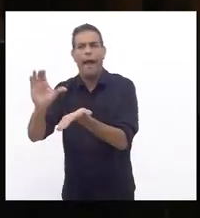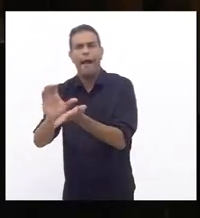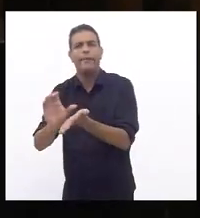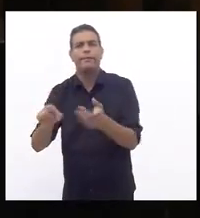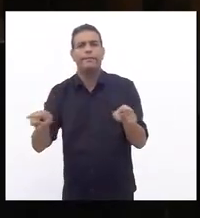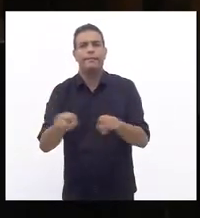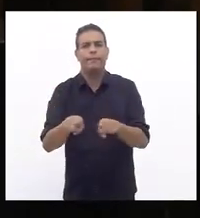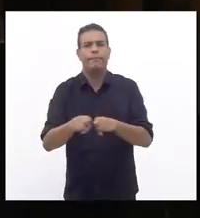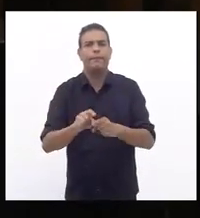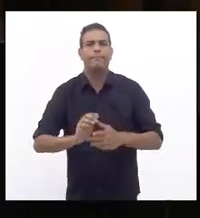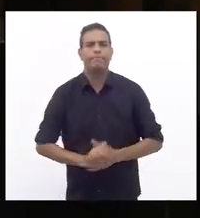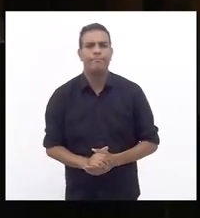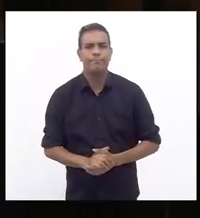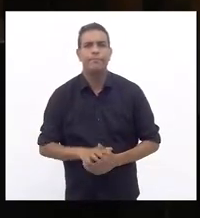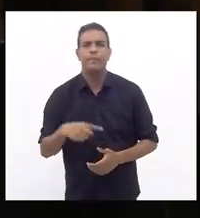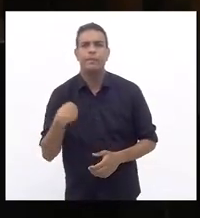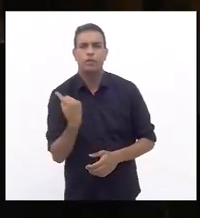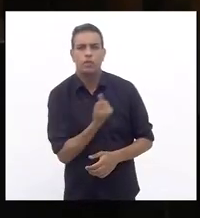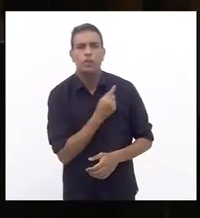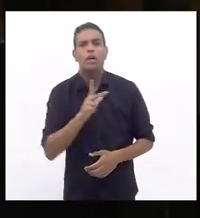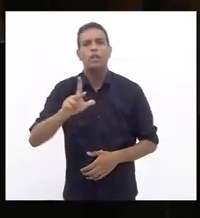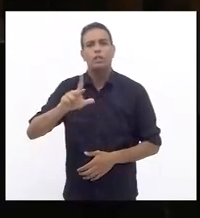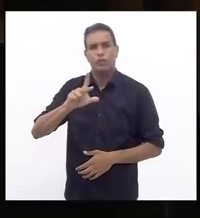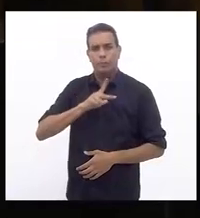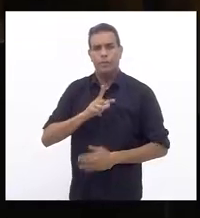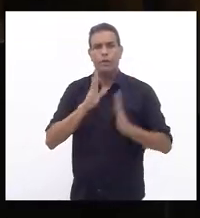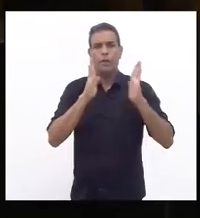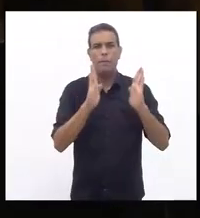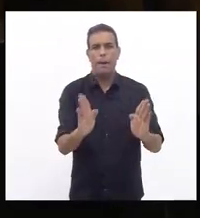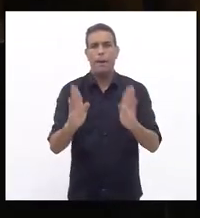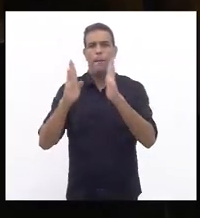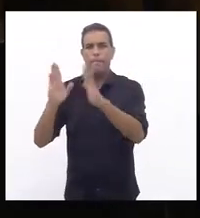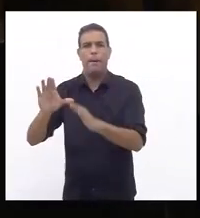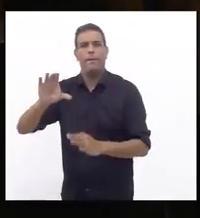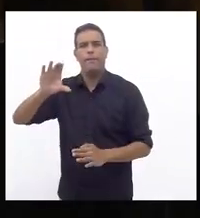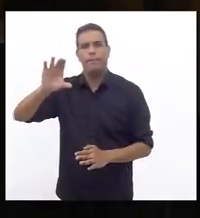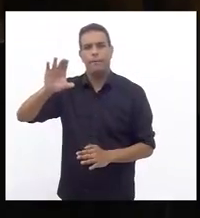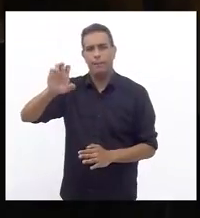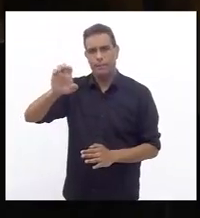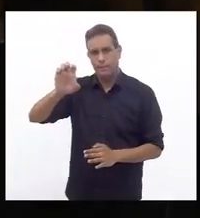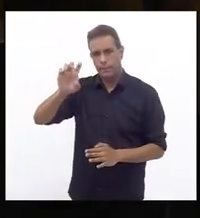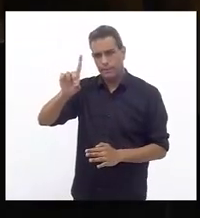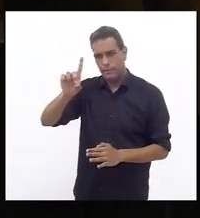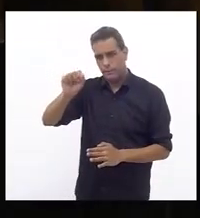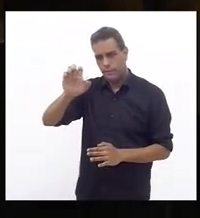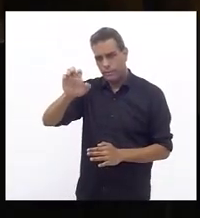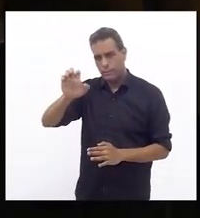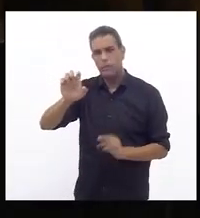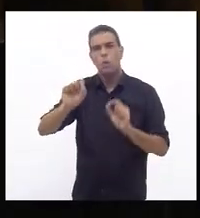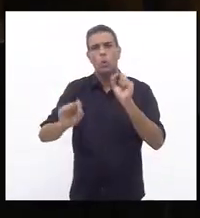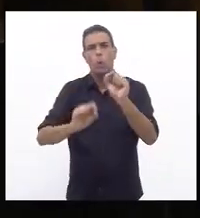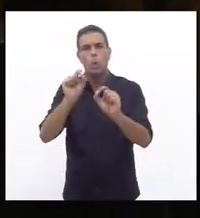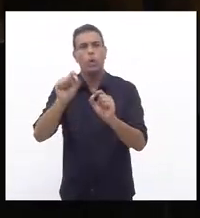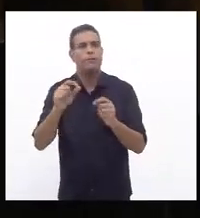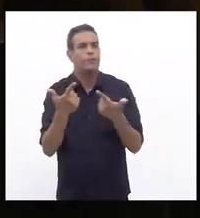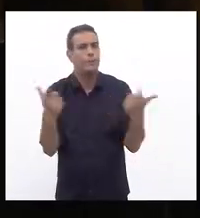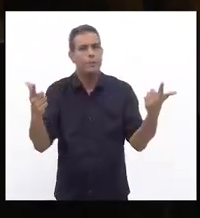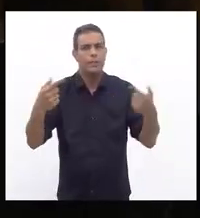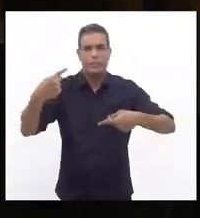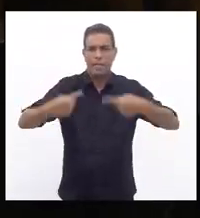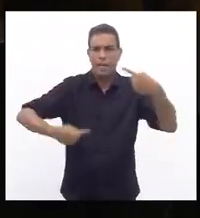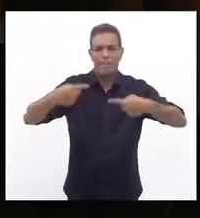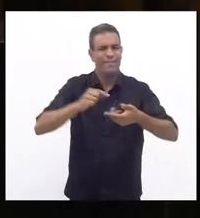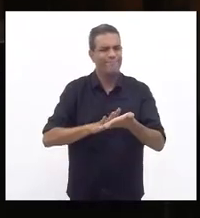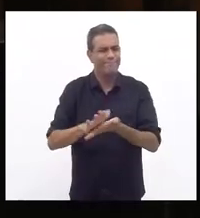gente privatizou a SEDAI num processo antidemocrático, num processo onde a gente não teve o